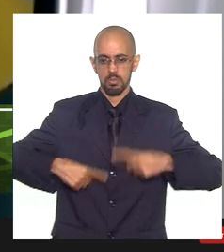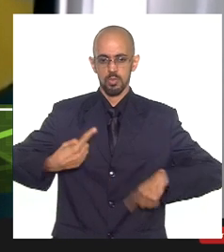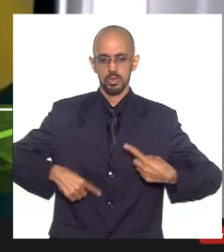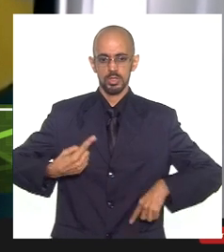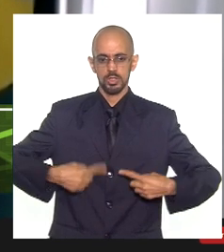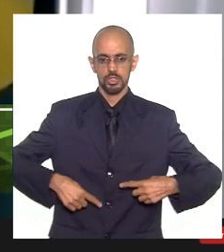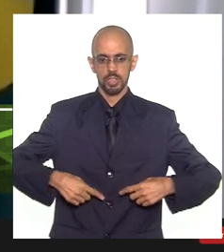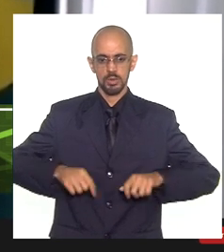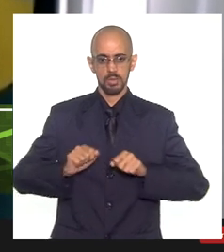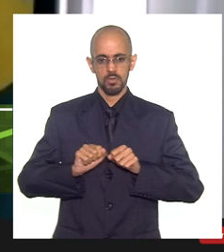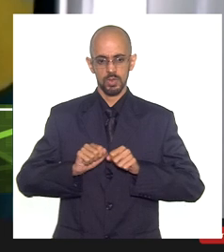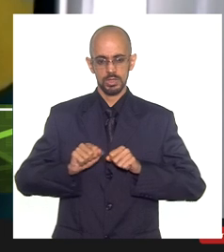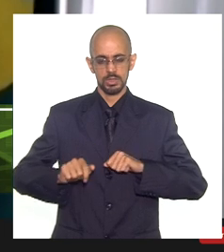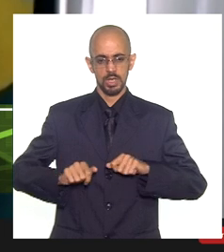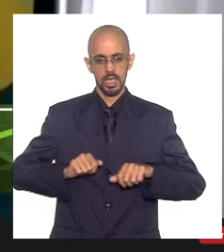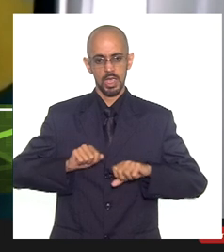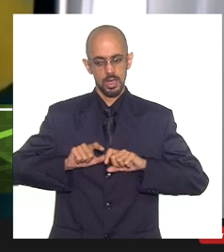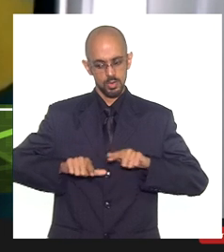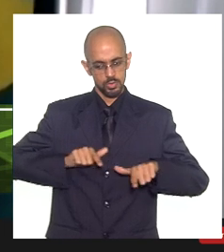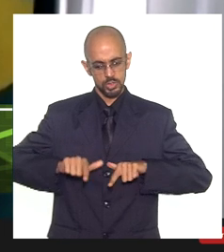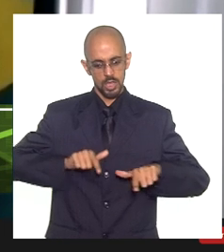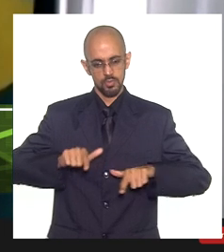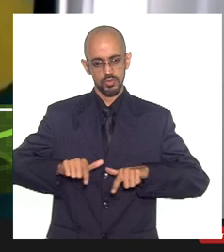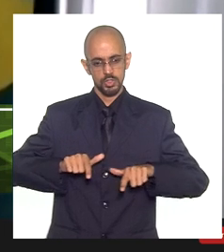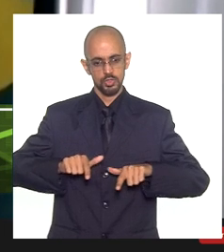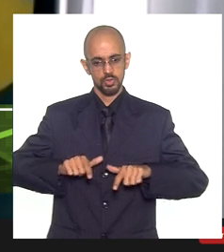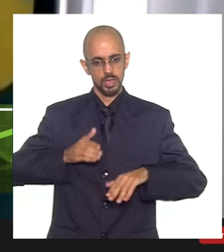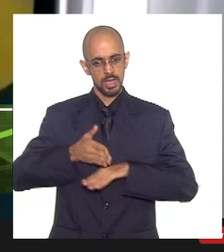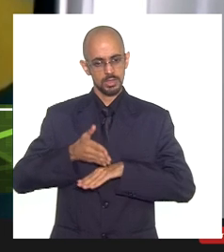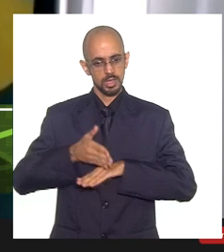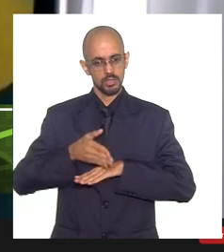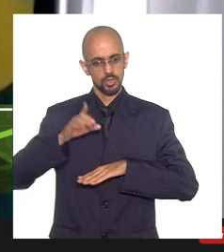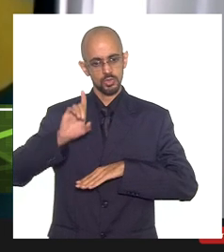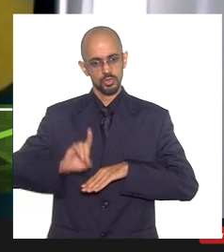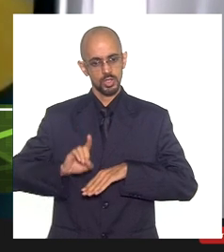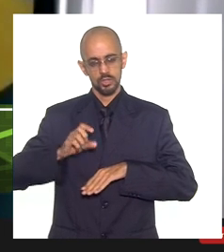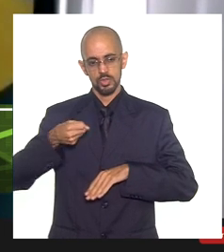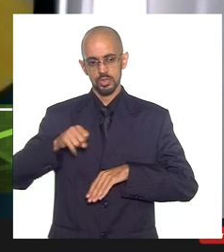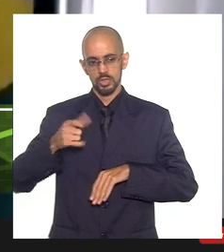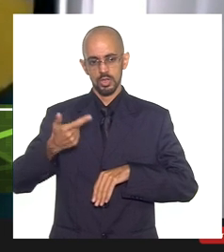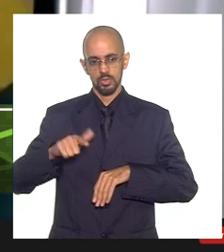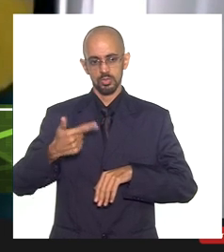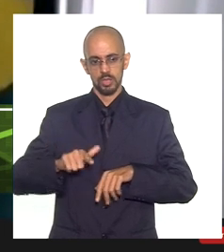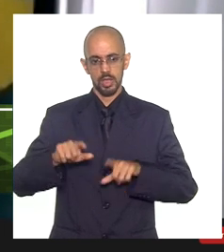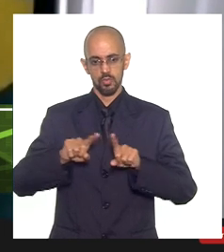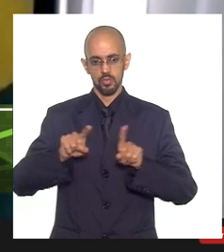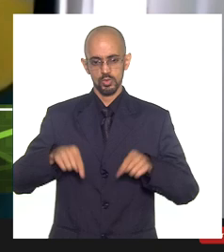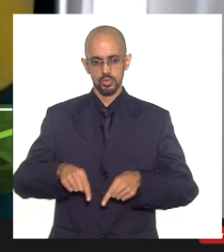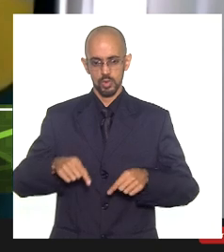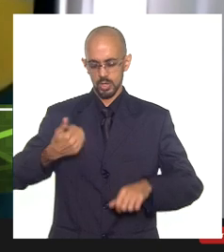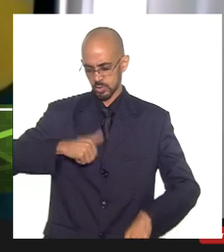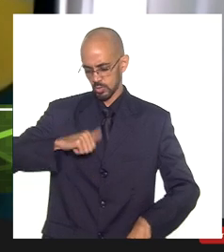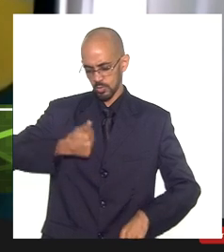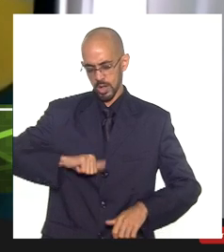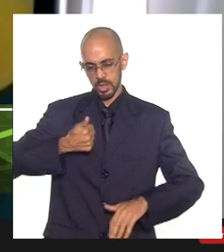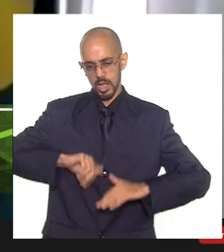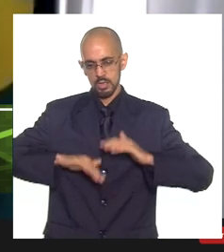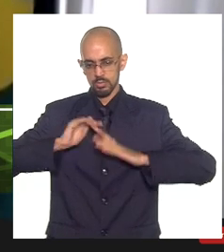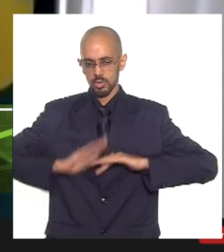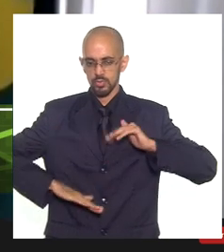a prestação de serviços em última instância garantam os direitos sem que haja servidores públicos qualificados